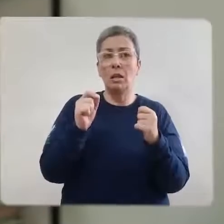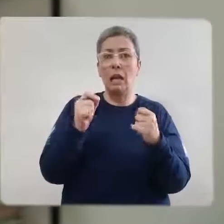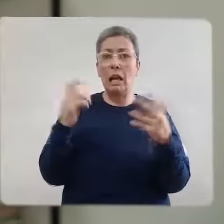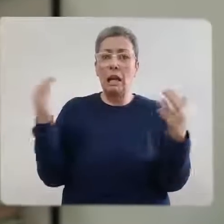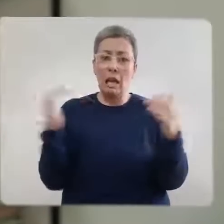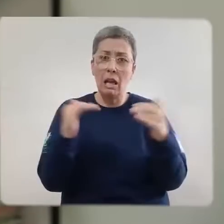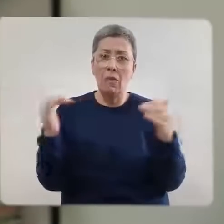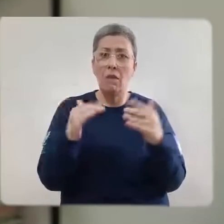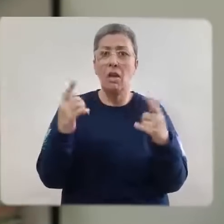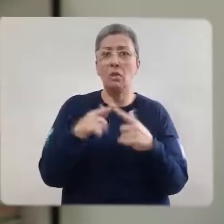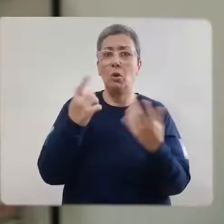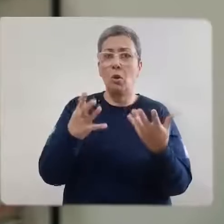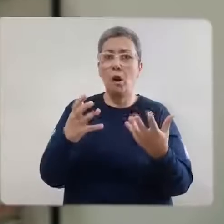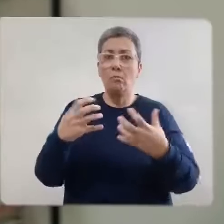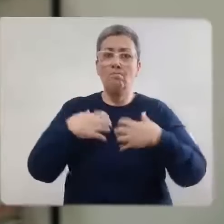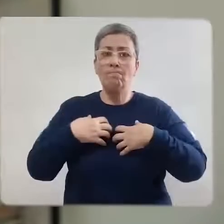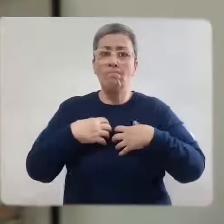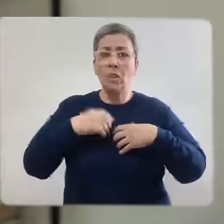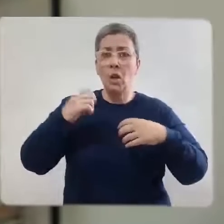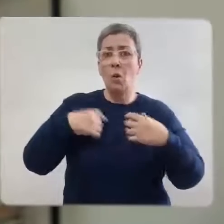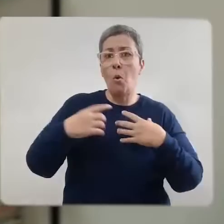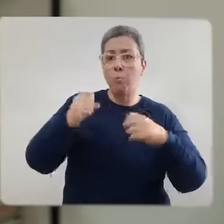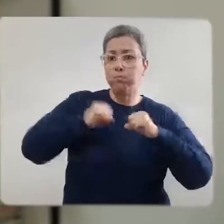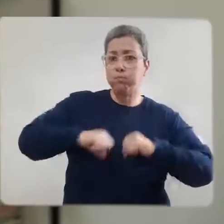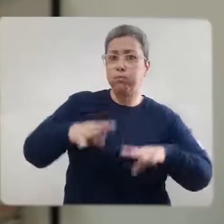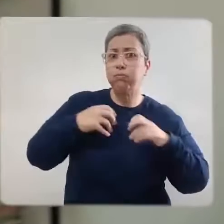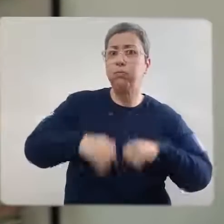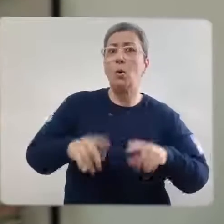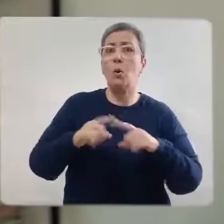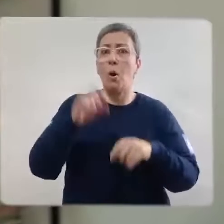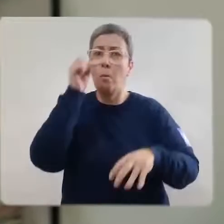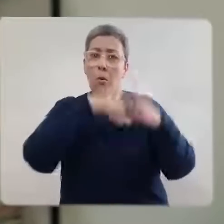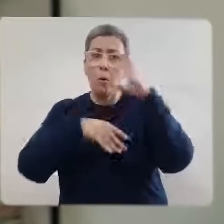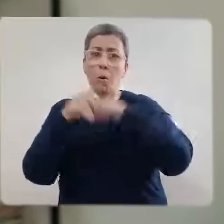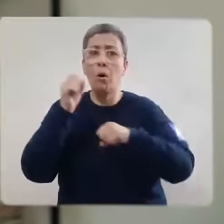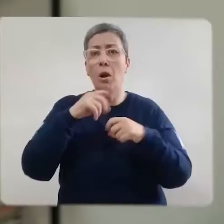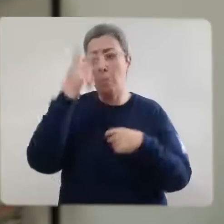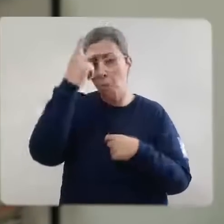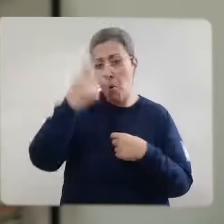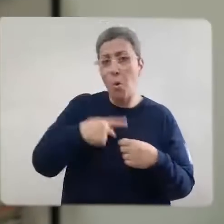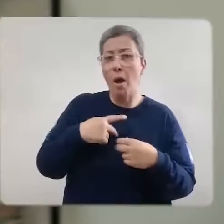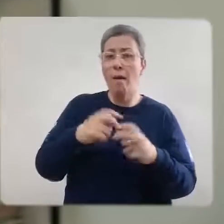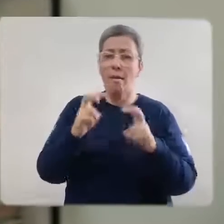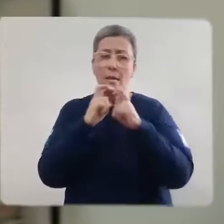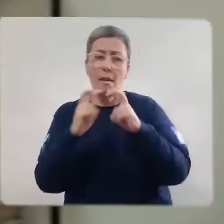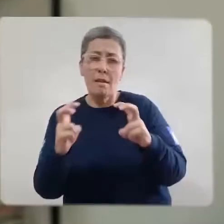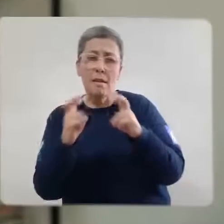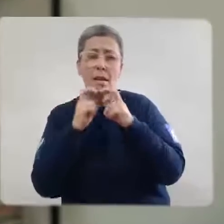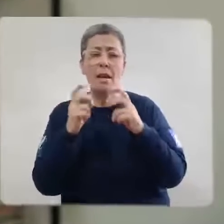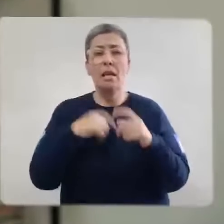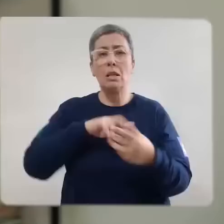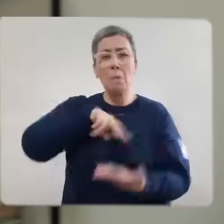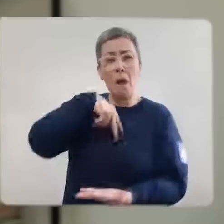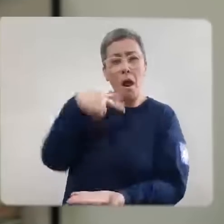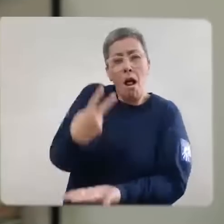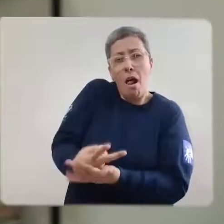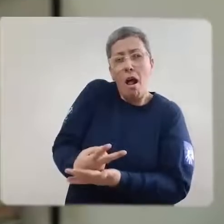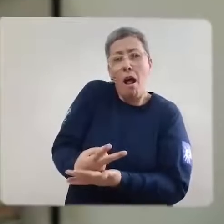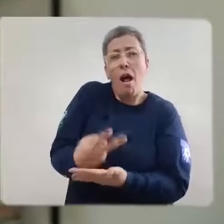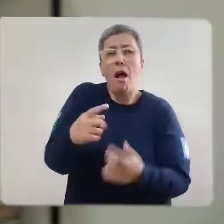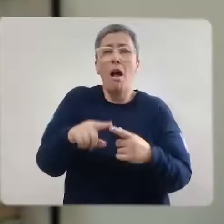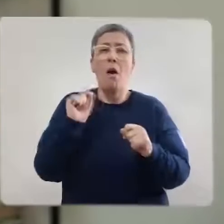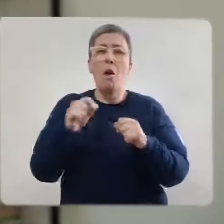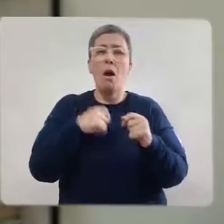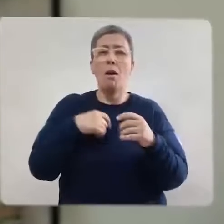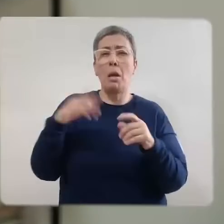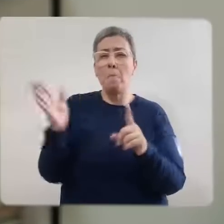regados de heteroagressividade ou autoagressividade, regados de gritos, a criança se joga no chão,